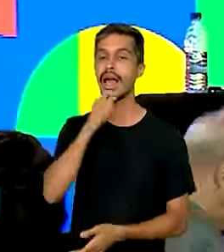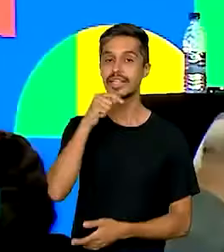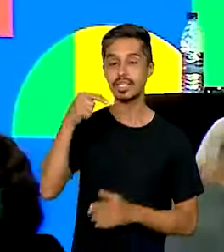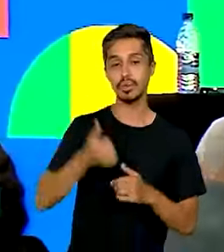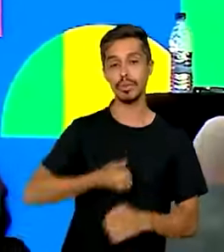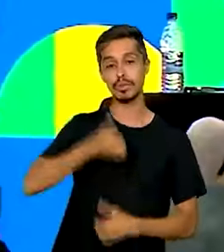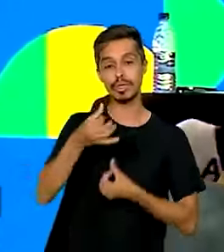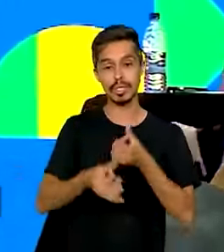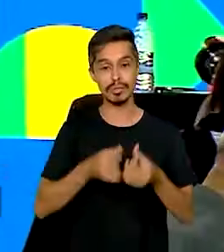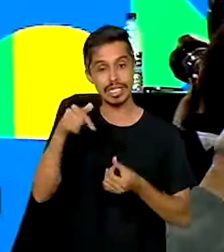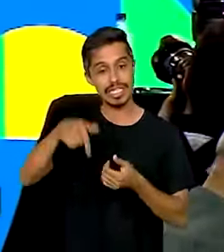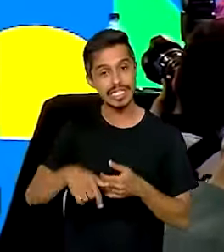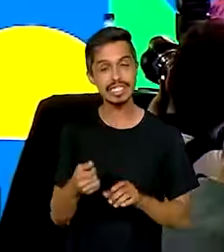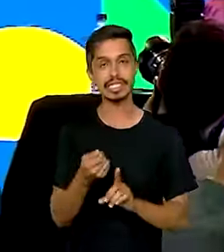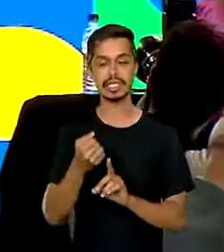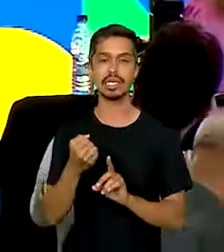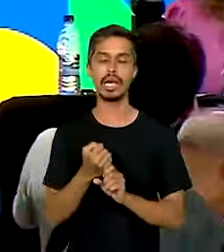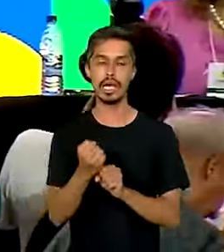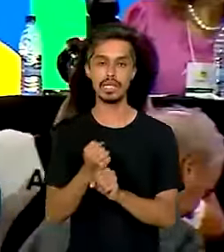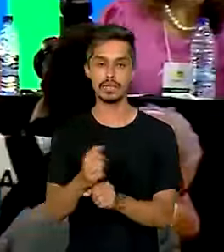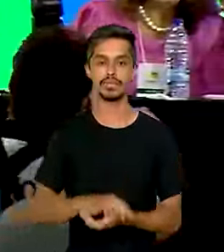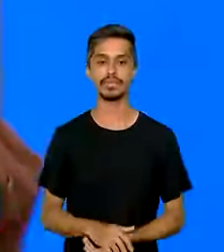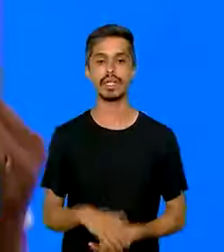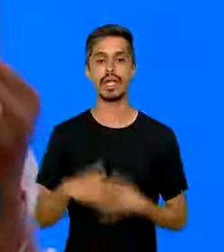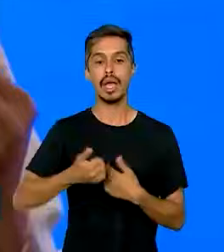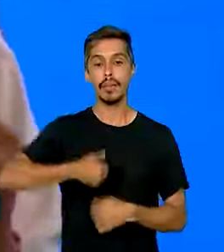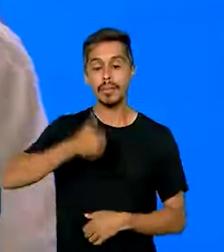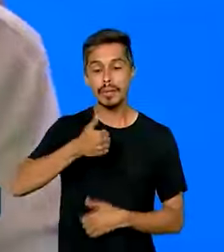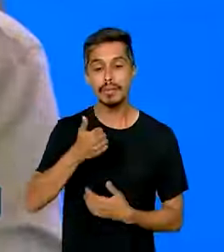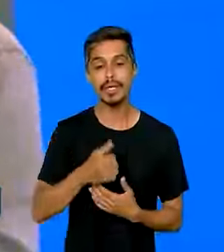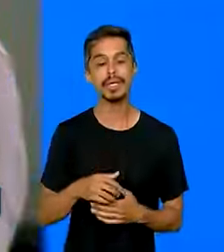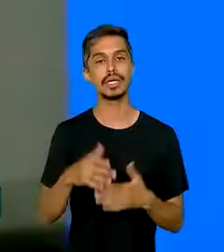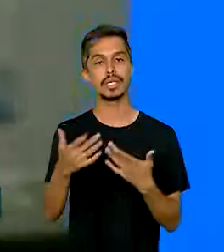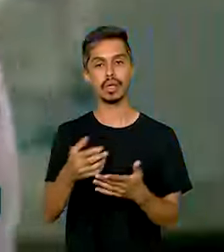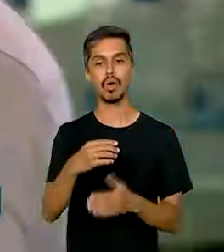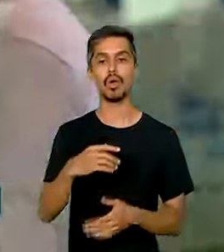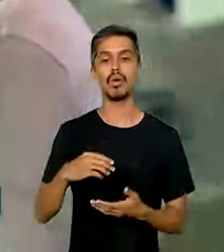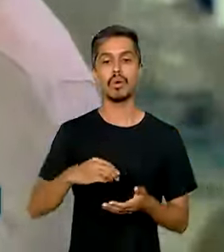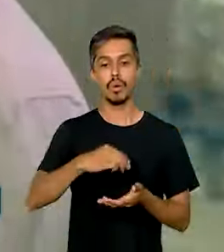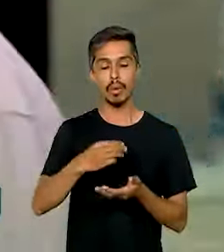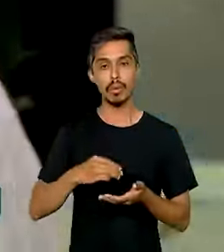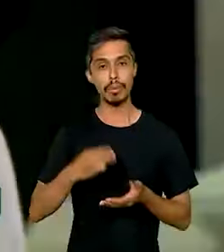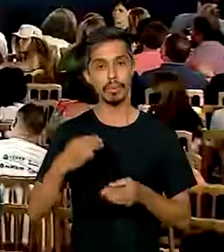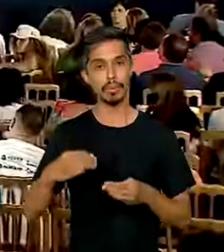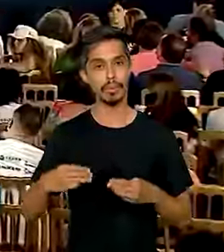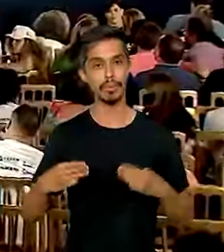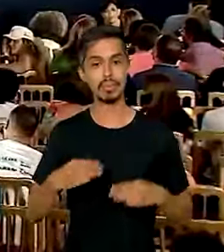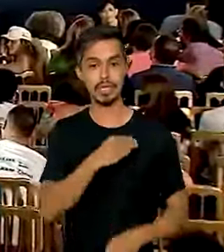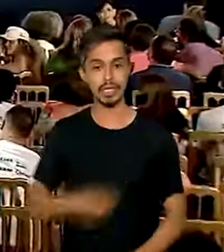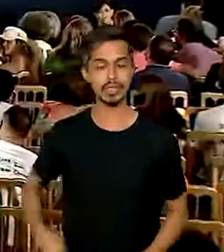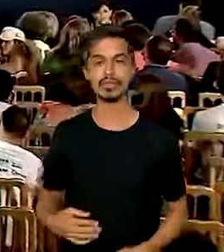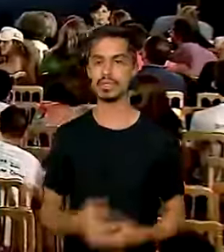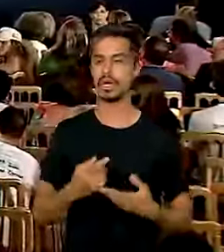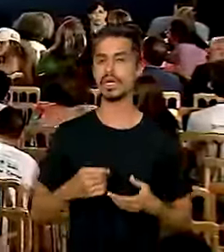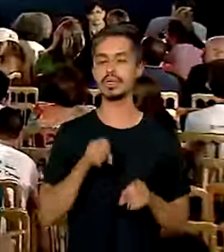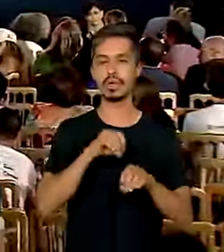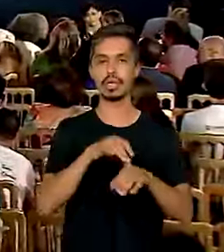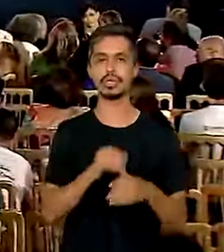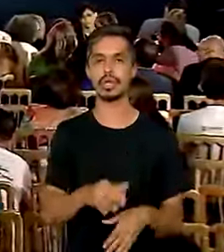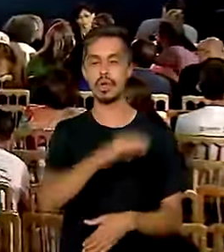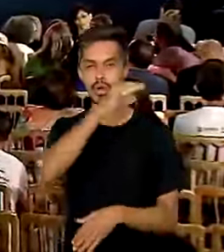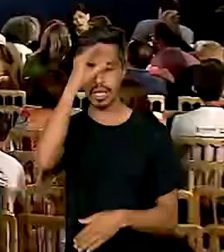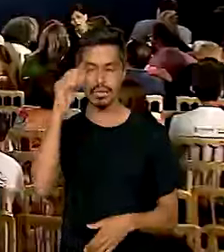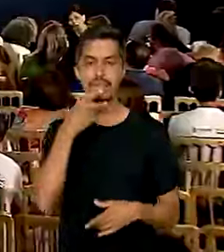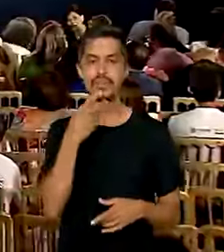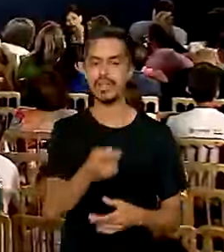ano. Na abertura da conferência, em Brasília, o ministro da Educação destacou a importância do documento para assegurar uma educação